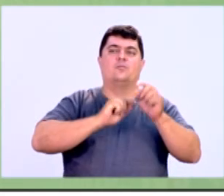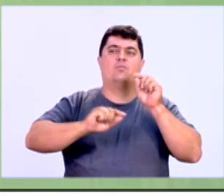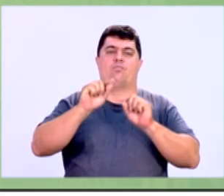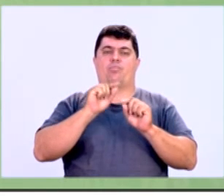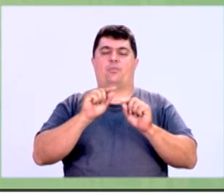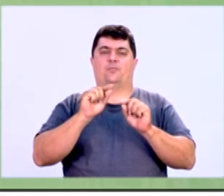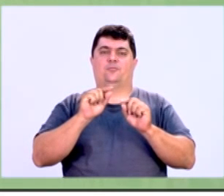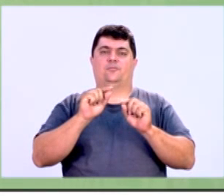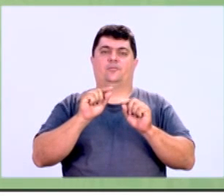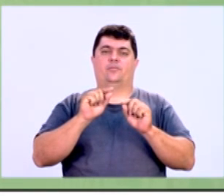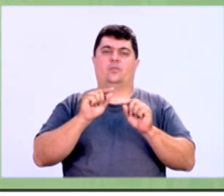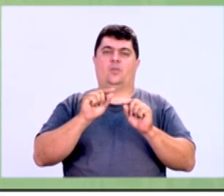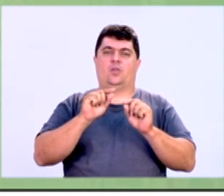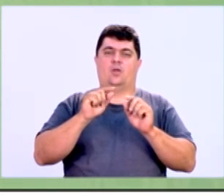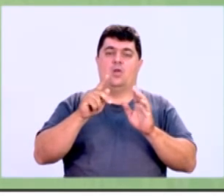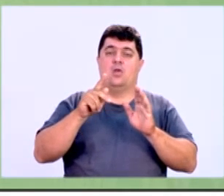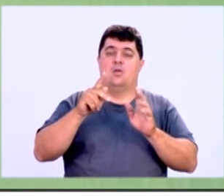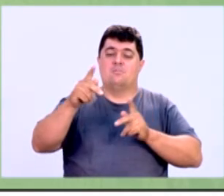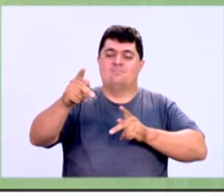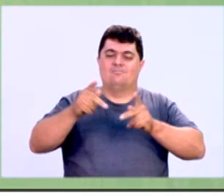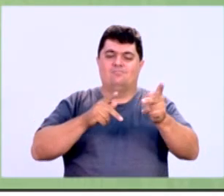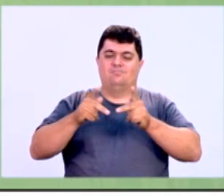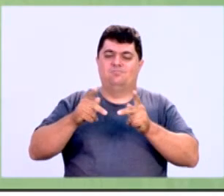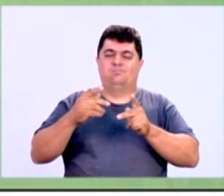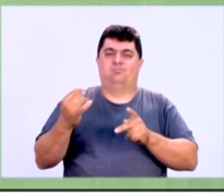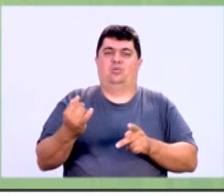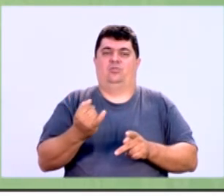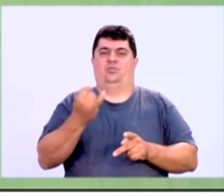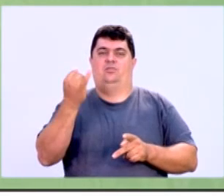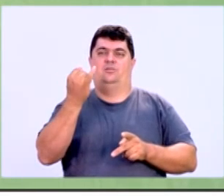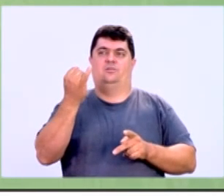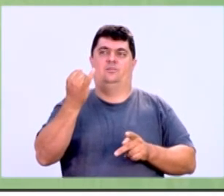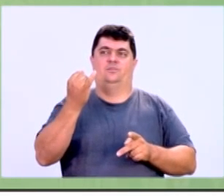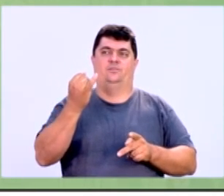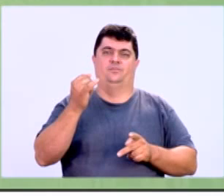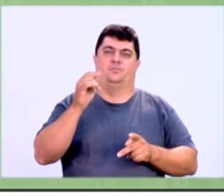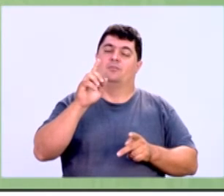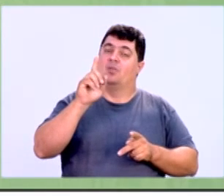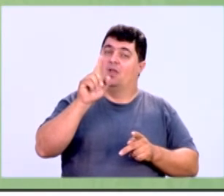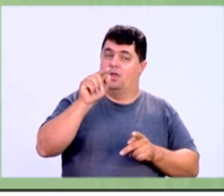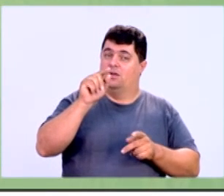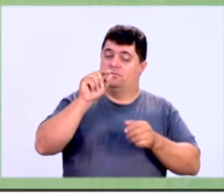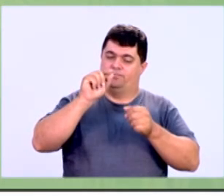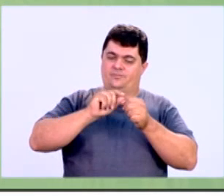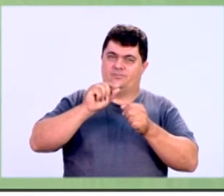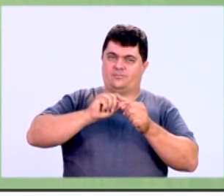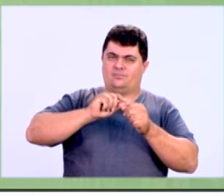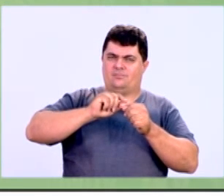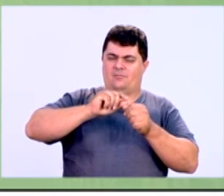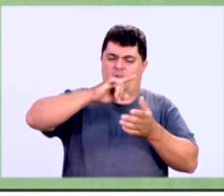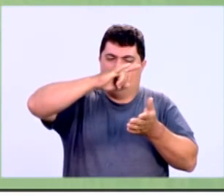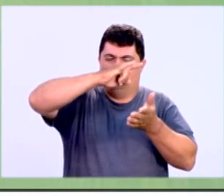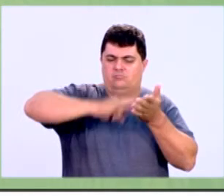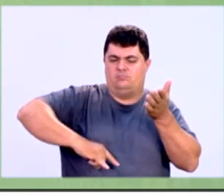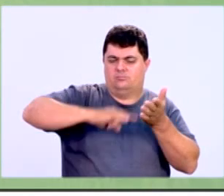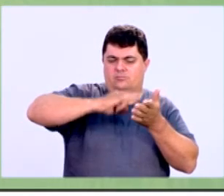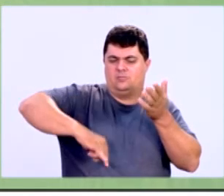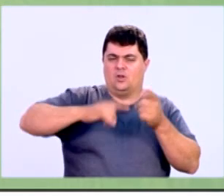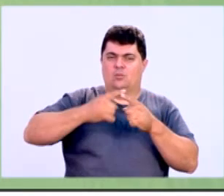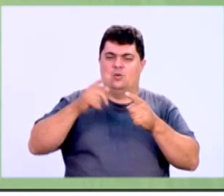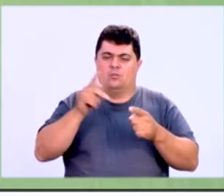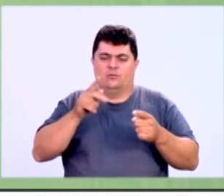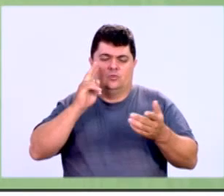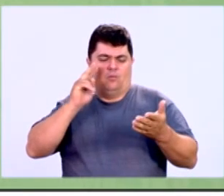pouco sobre o planejamento. O planejamento é aquele documento norteador das